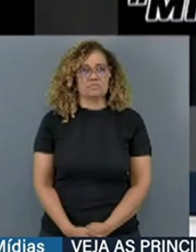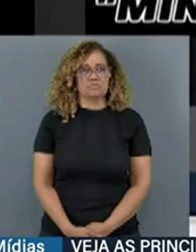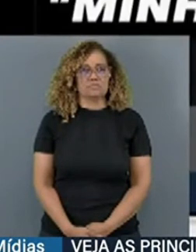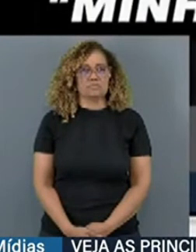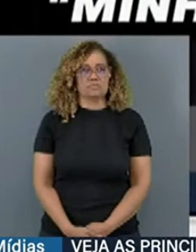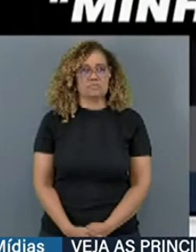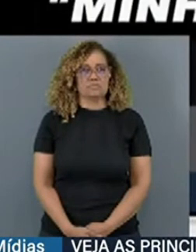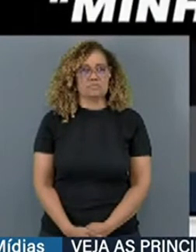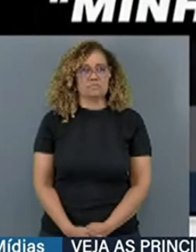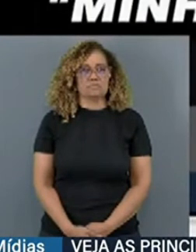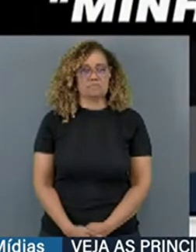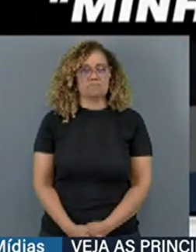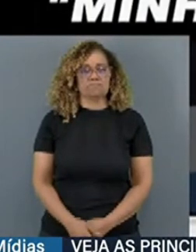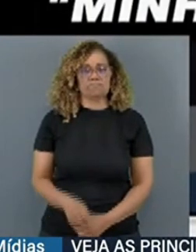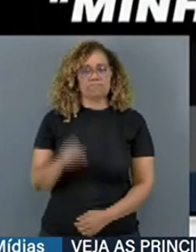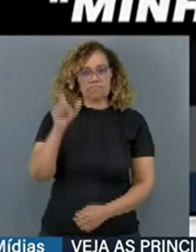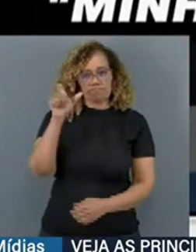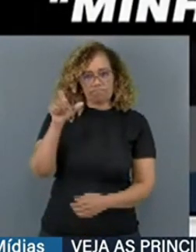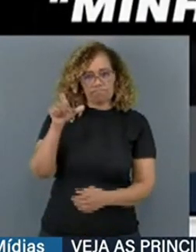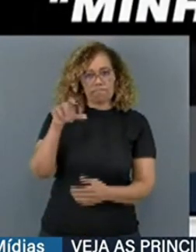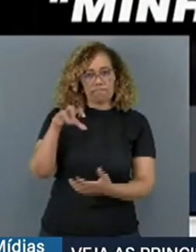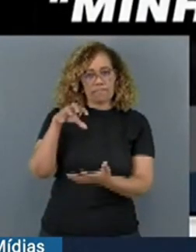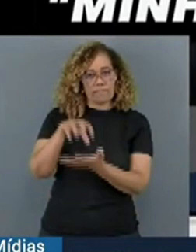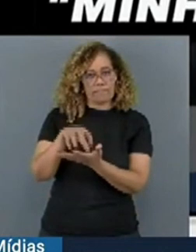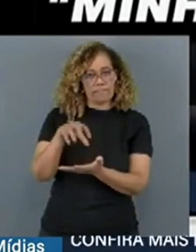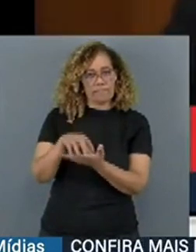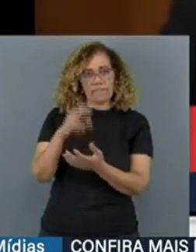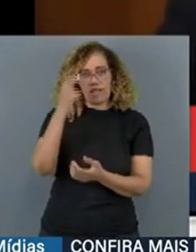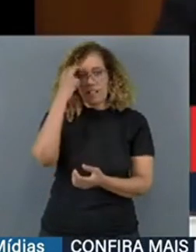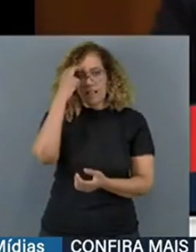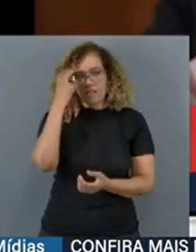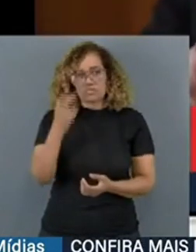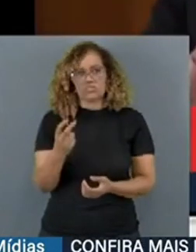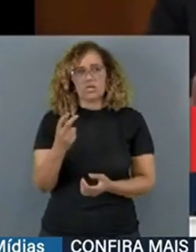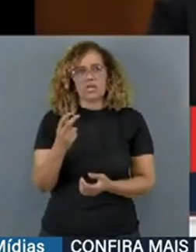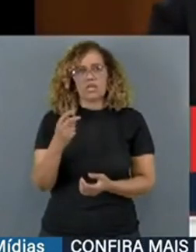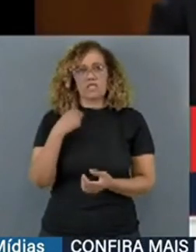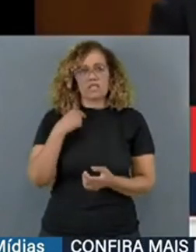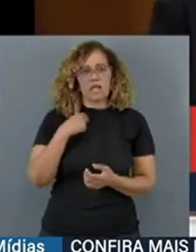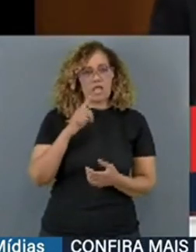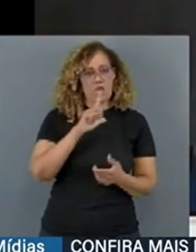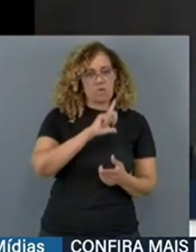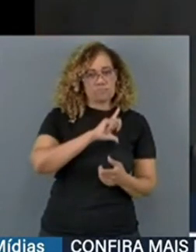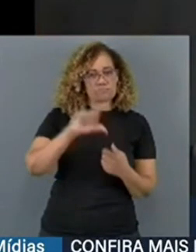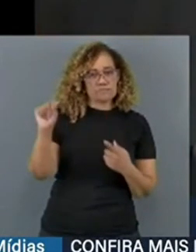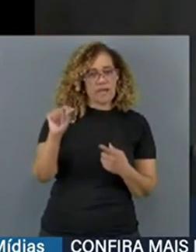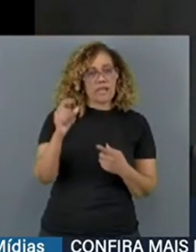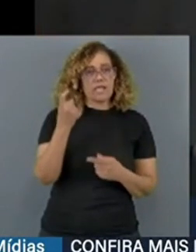A minha inteligência não existiu. Eu saí daqui na sexta-feira.